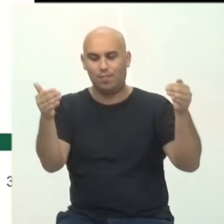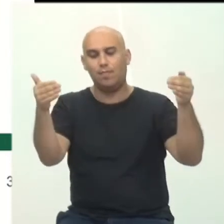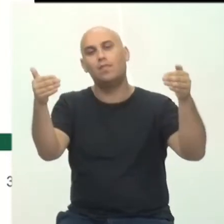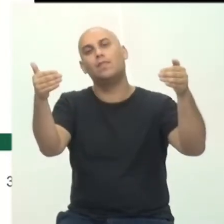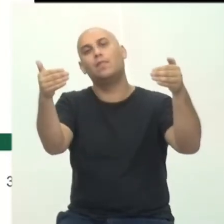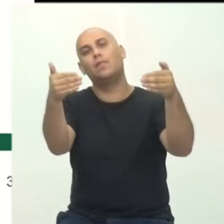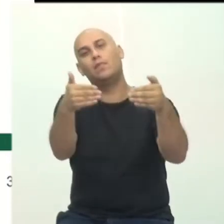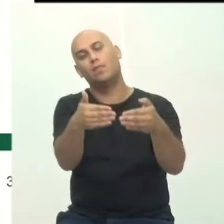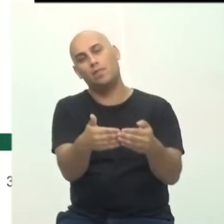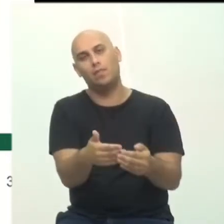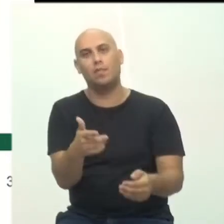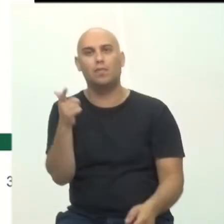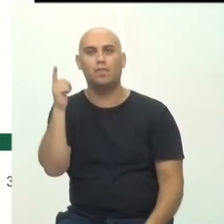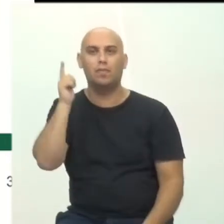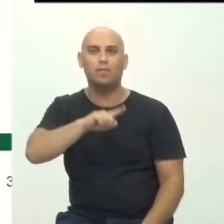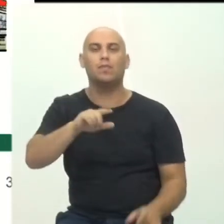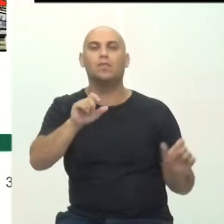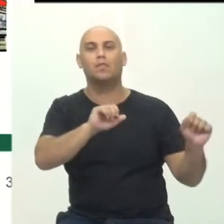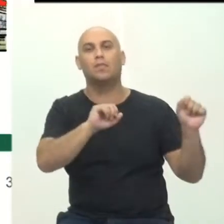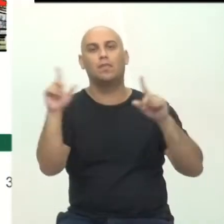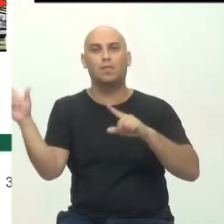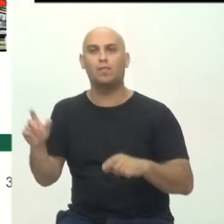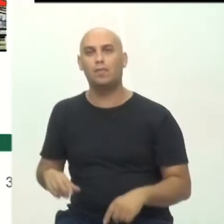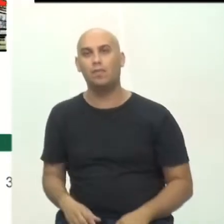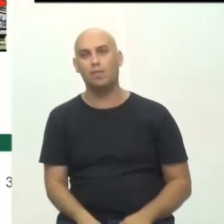passar. Aí, próximo slide.